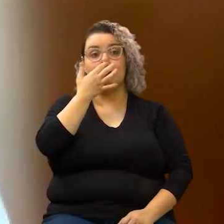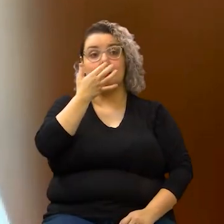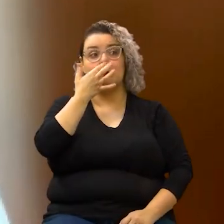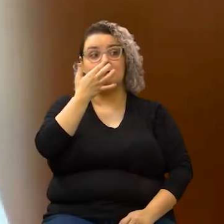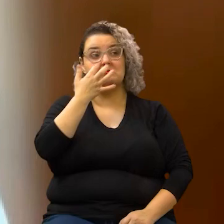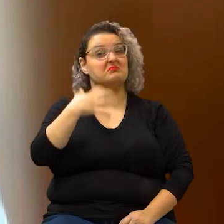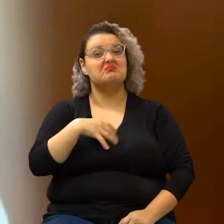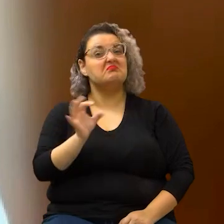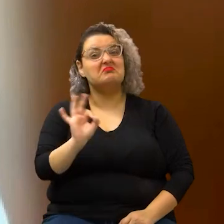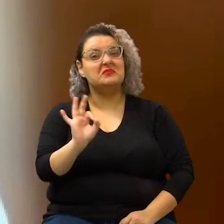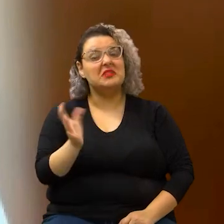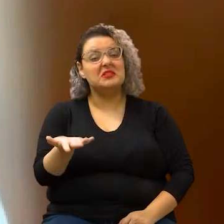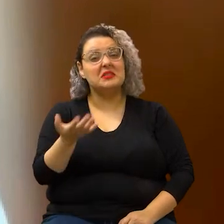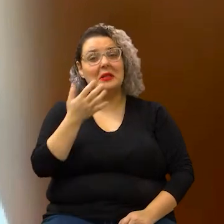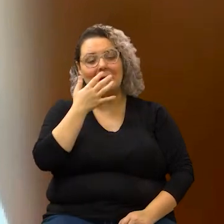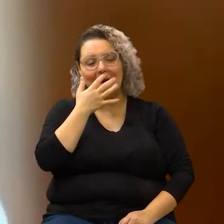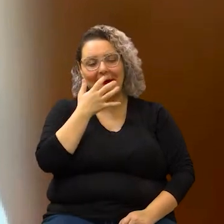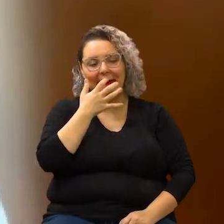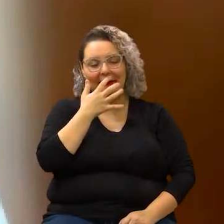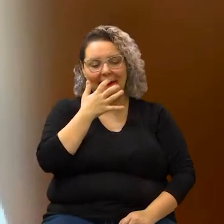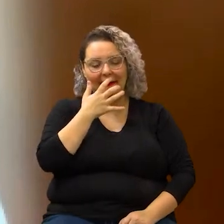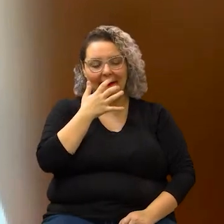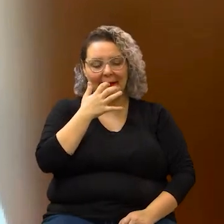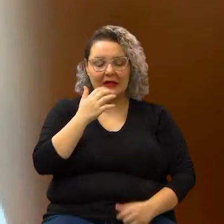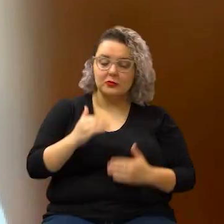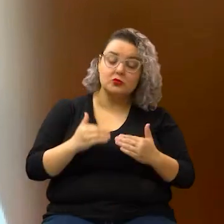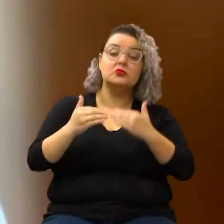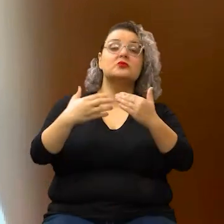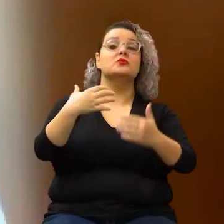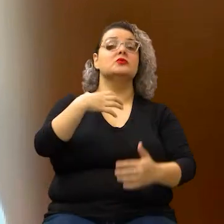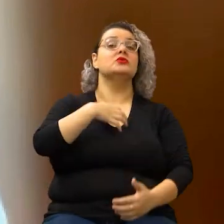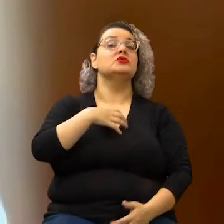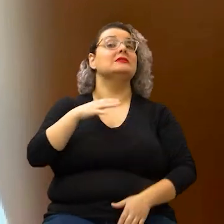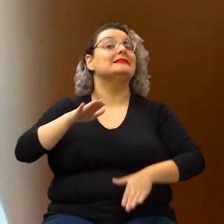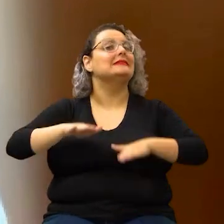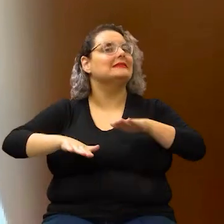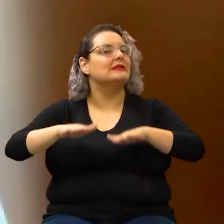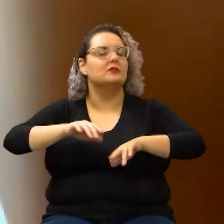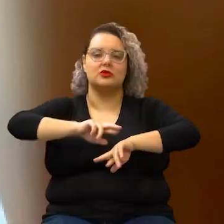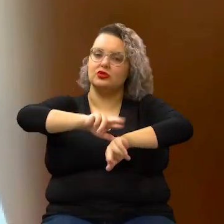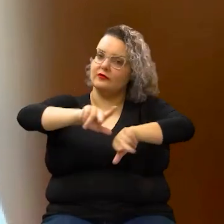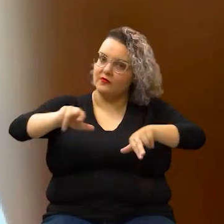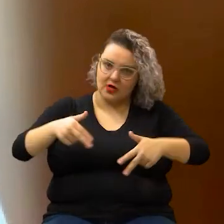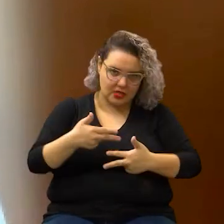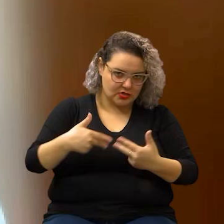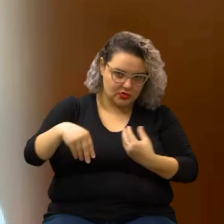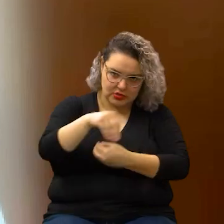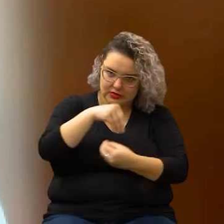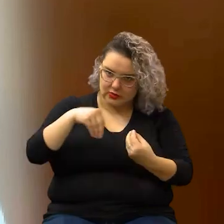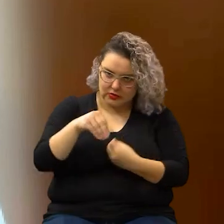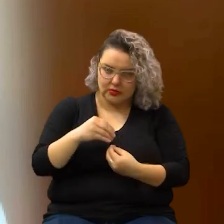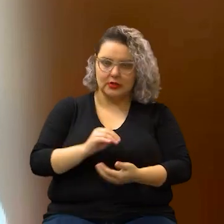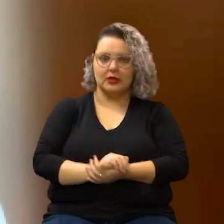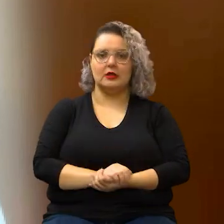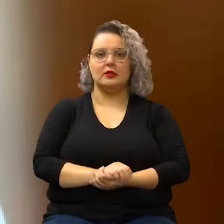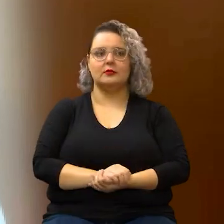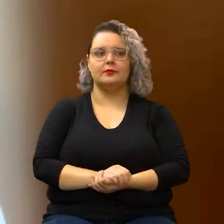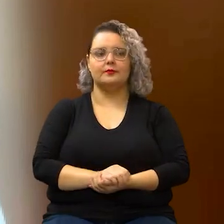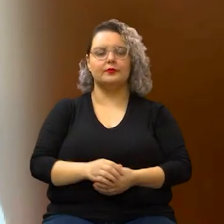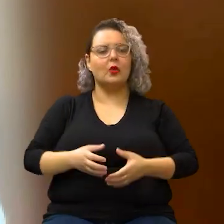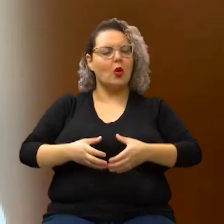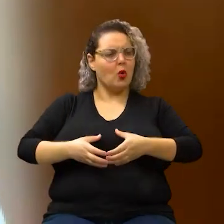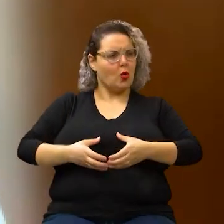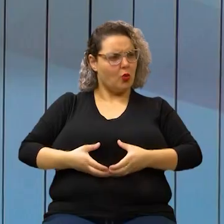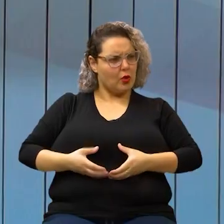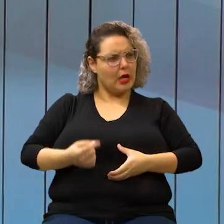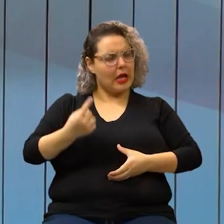vezes assintomática. O desenvolvimento aí de sintomas depende de vários fatores.